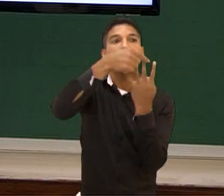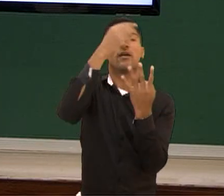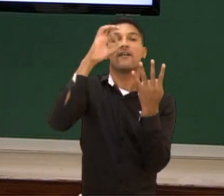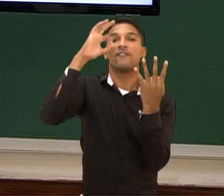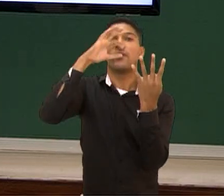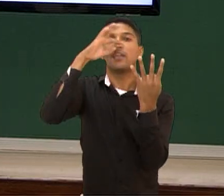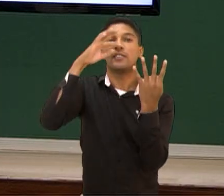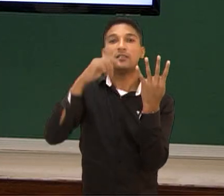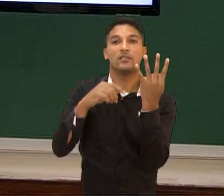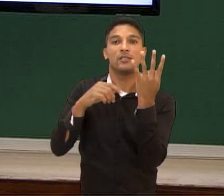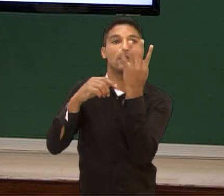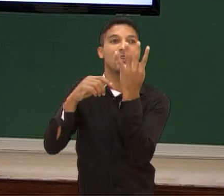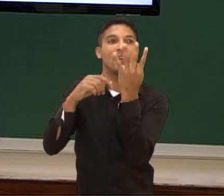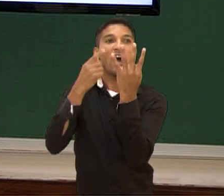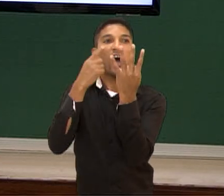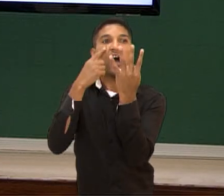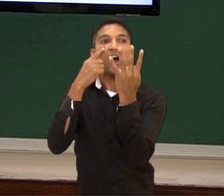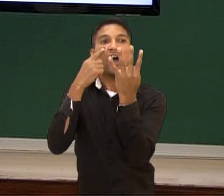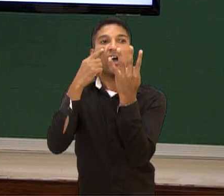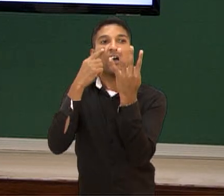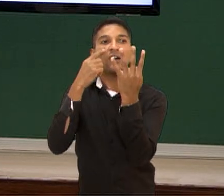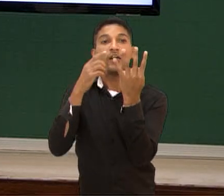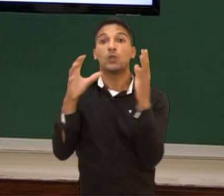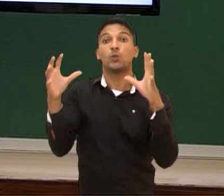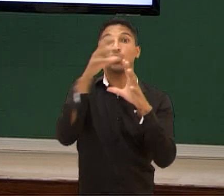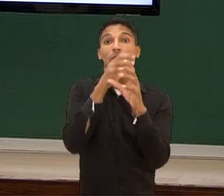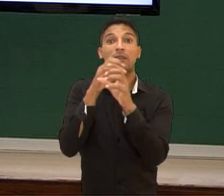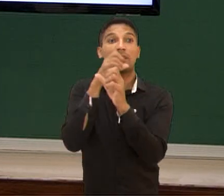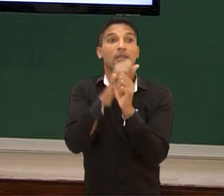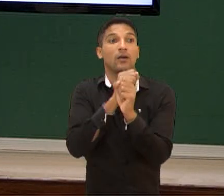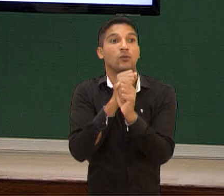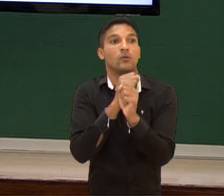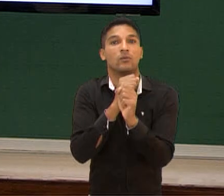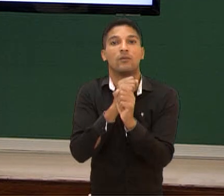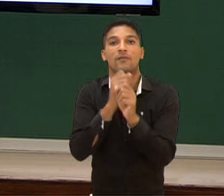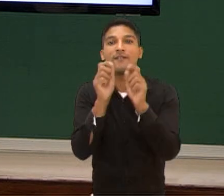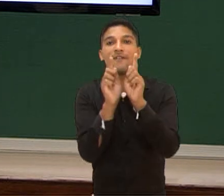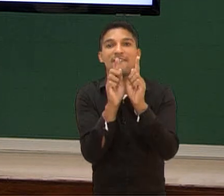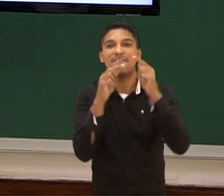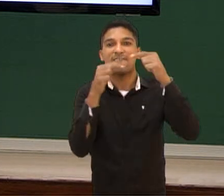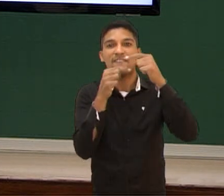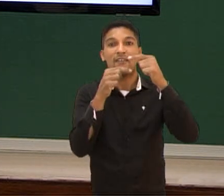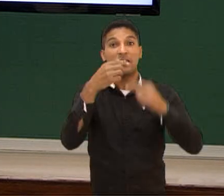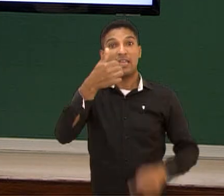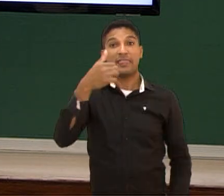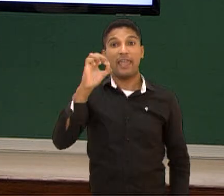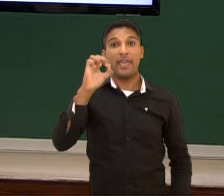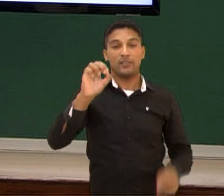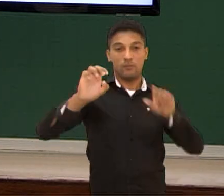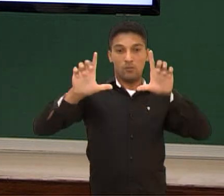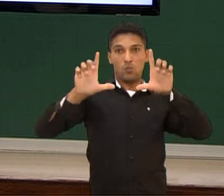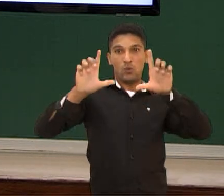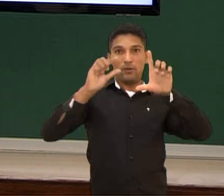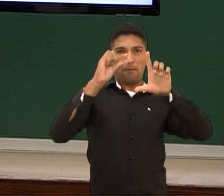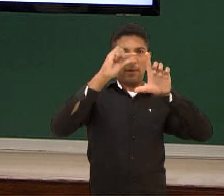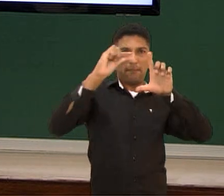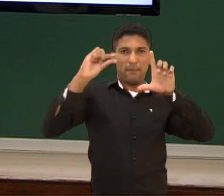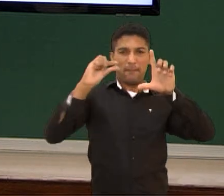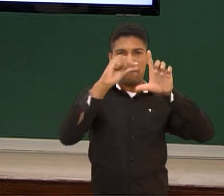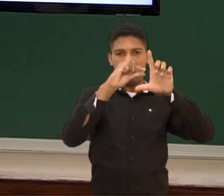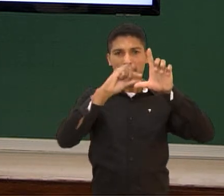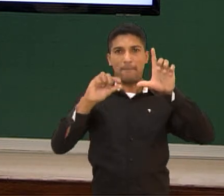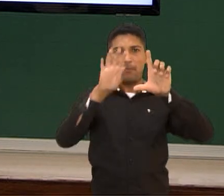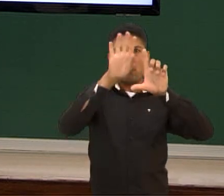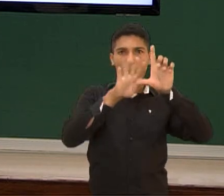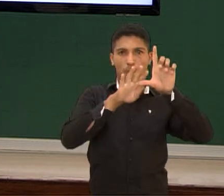mais escuro, ok? Mas num total de quantos retângulos? Um total de 10. Lembre-se que na fração,